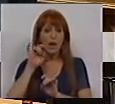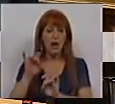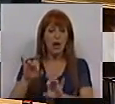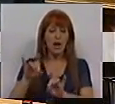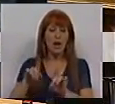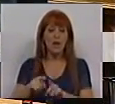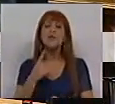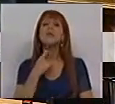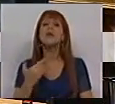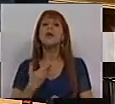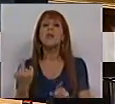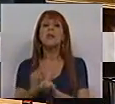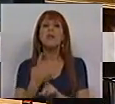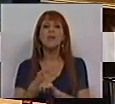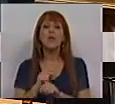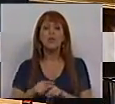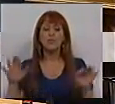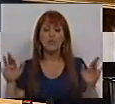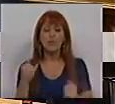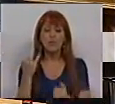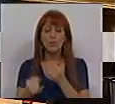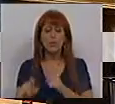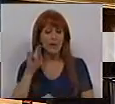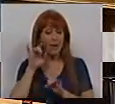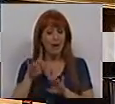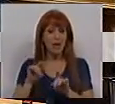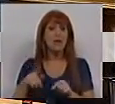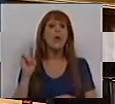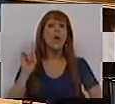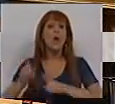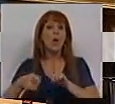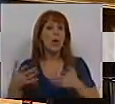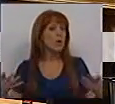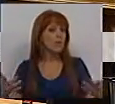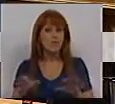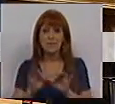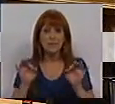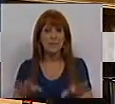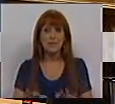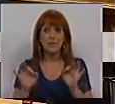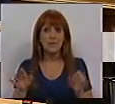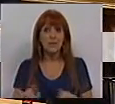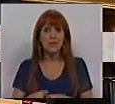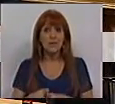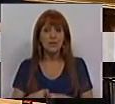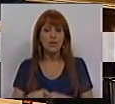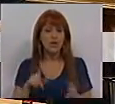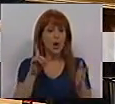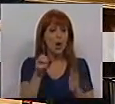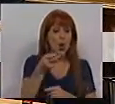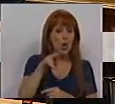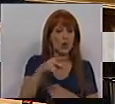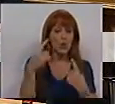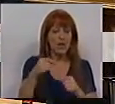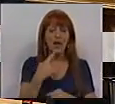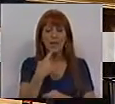prevenção das toxicodependências e redução de riscos. A prevenção constitui, como as Nações Unidas